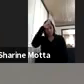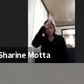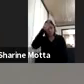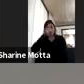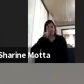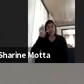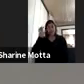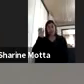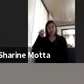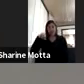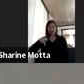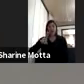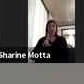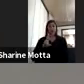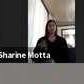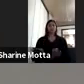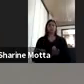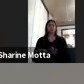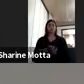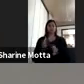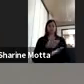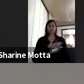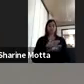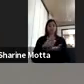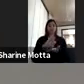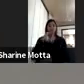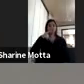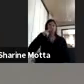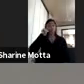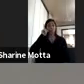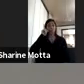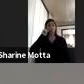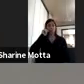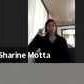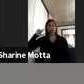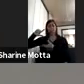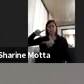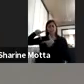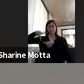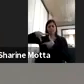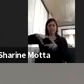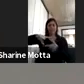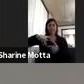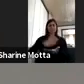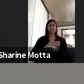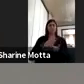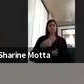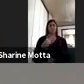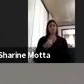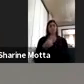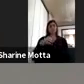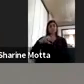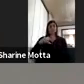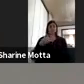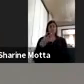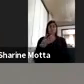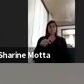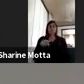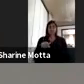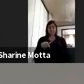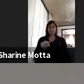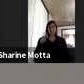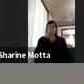ONU, inicial. É uma tradição, desde 1947, o Brasil ser o